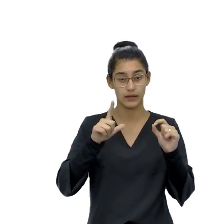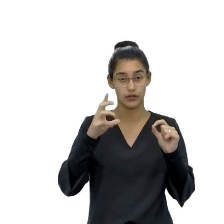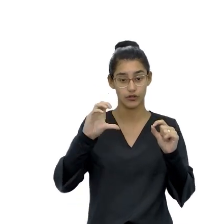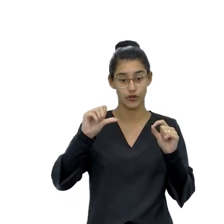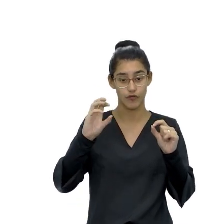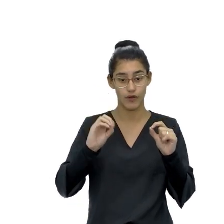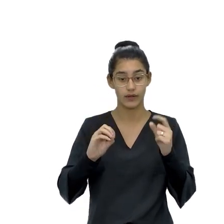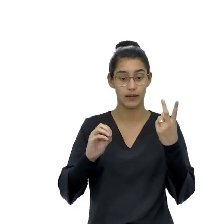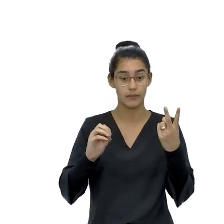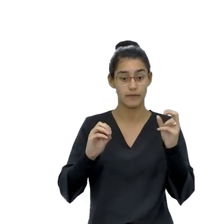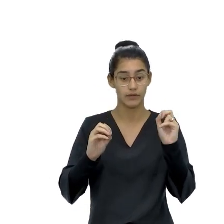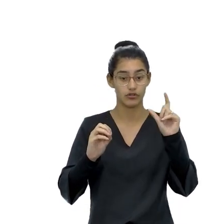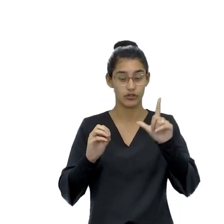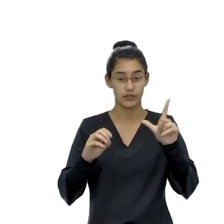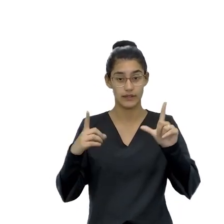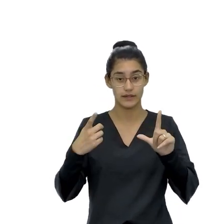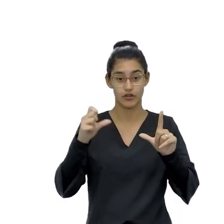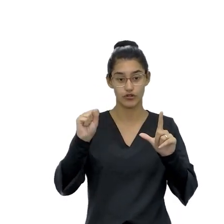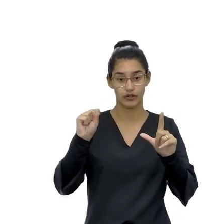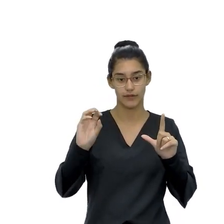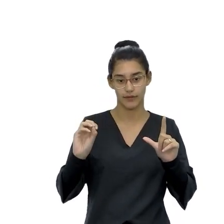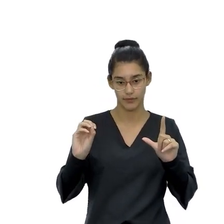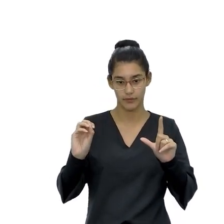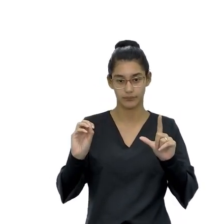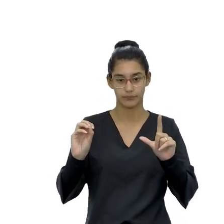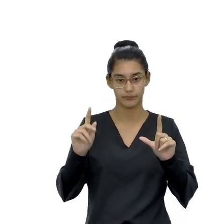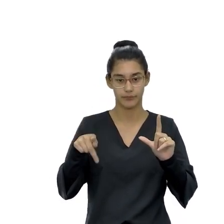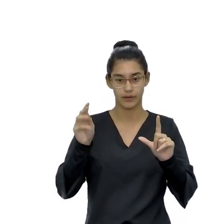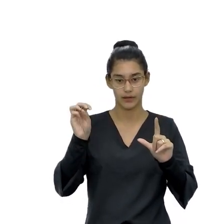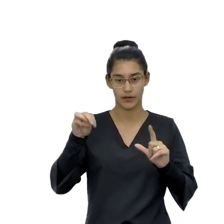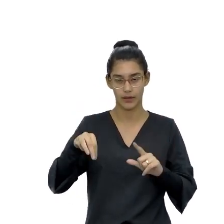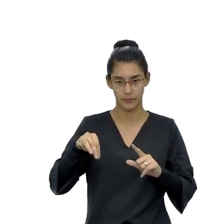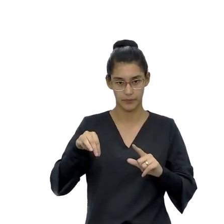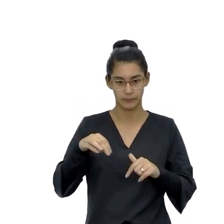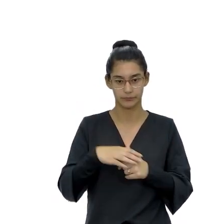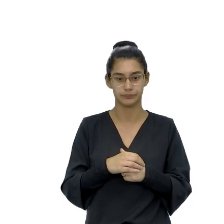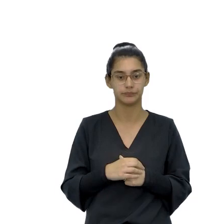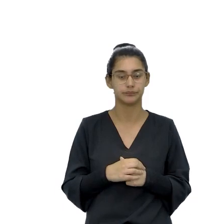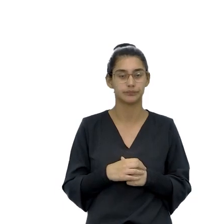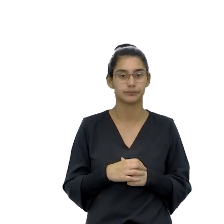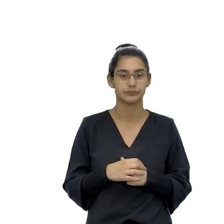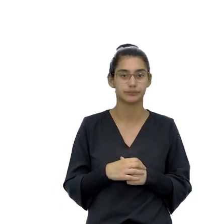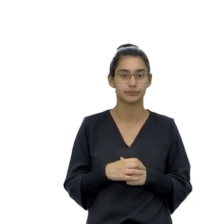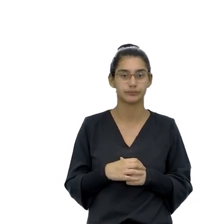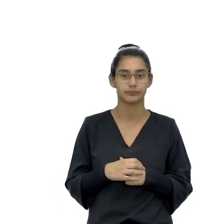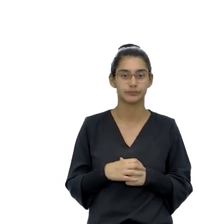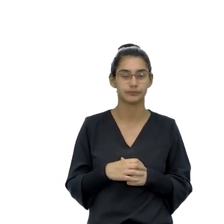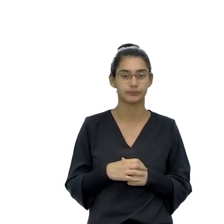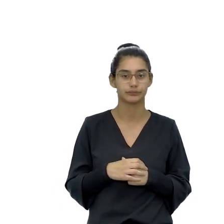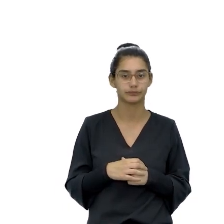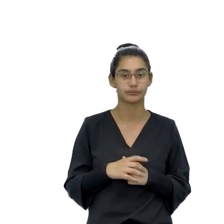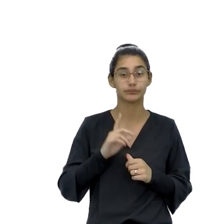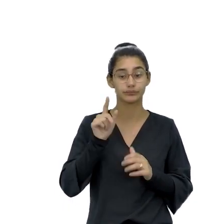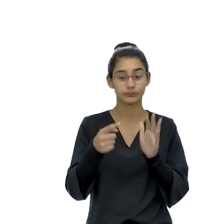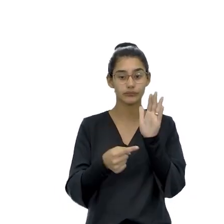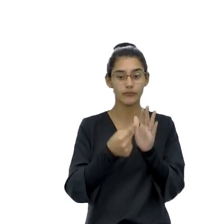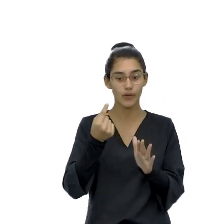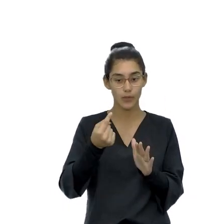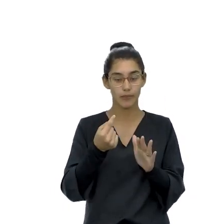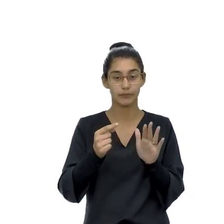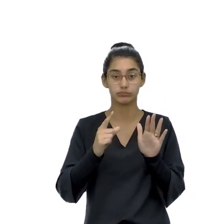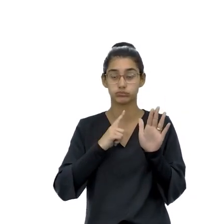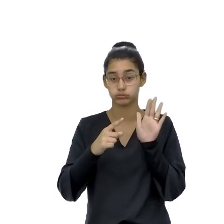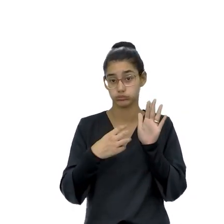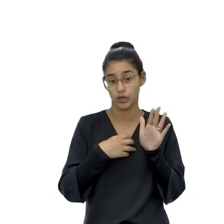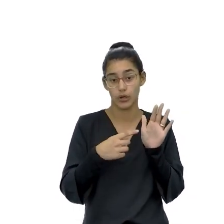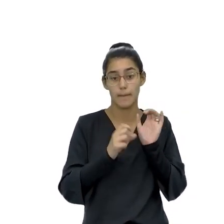90, para 20 litros, 180 quilômetros, tá? Então, essa é uma das